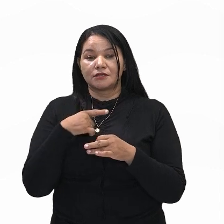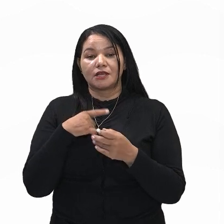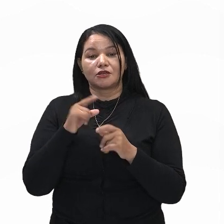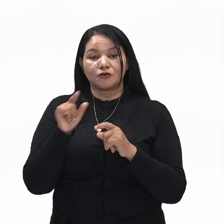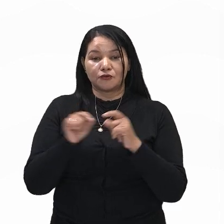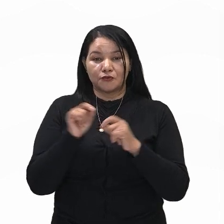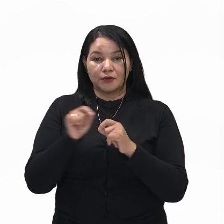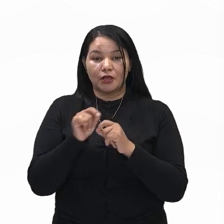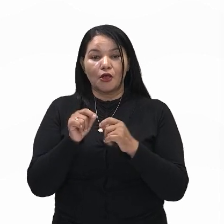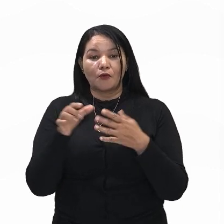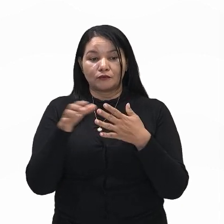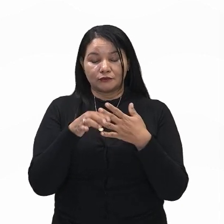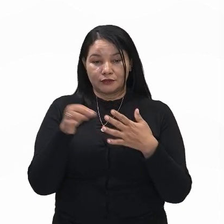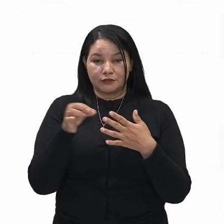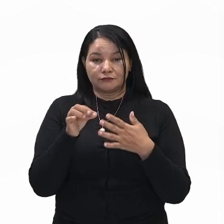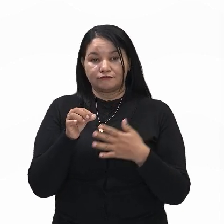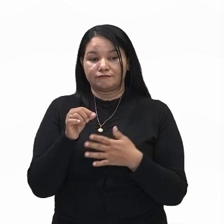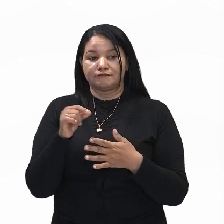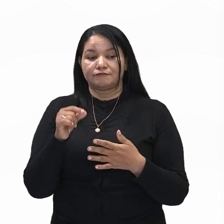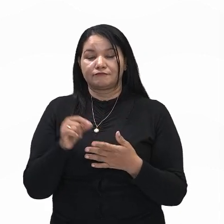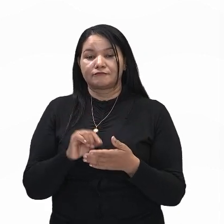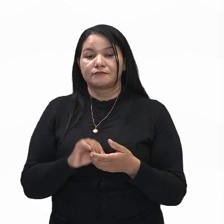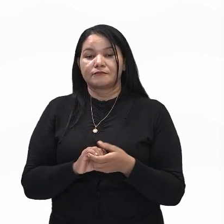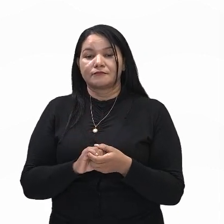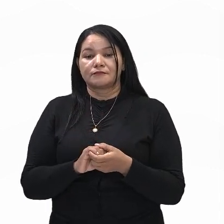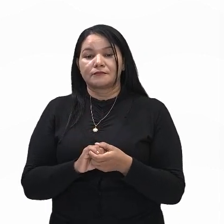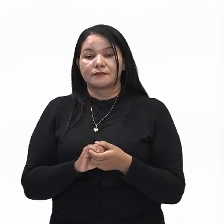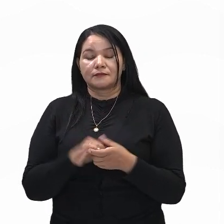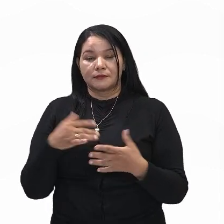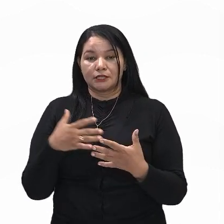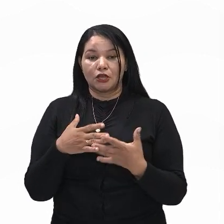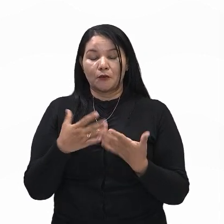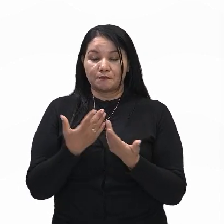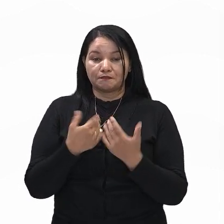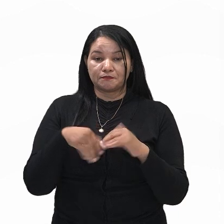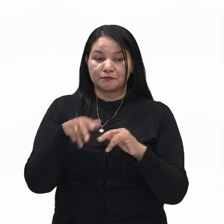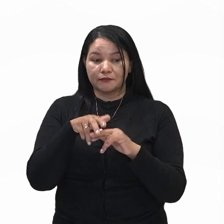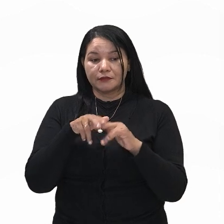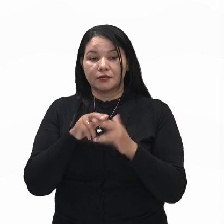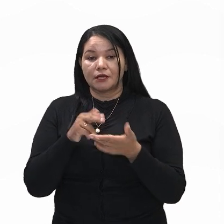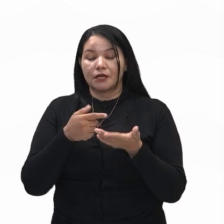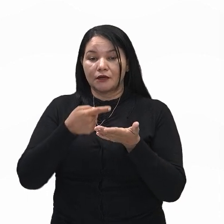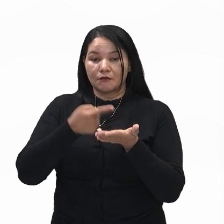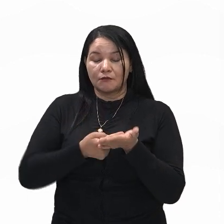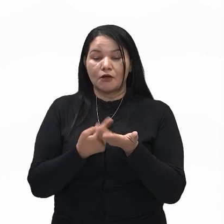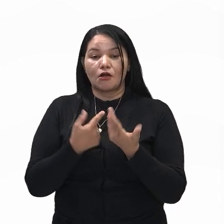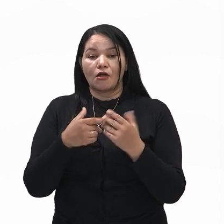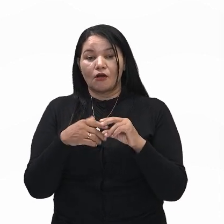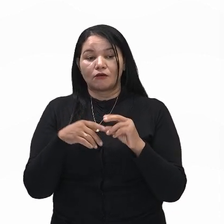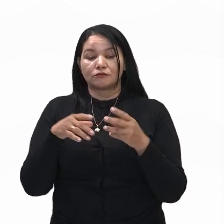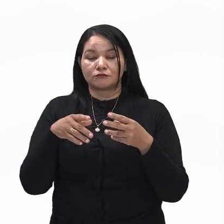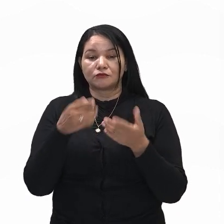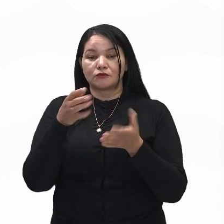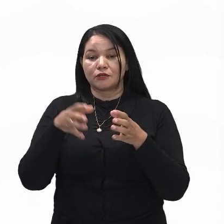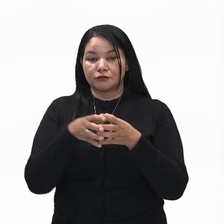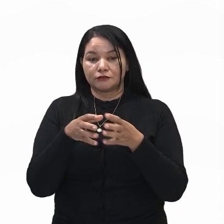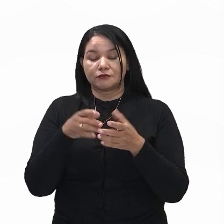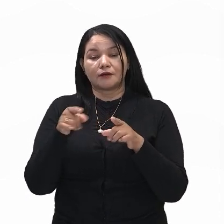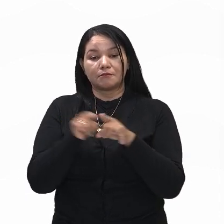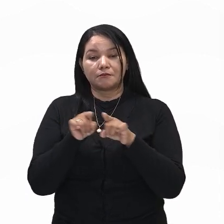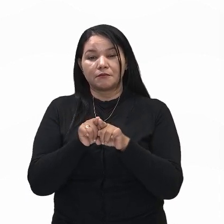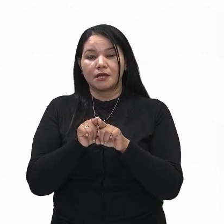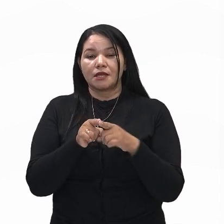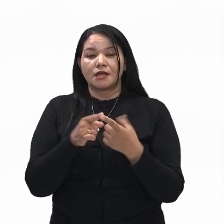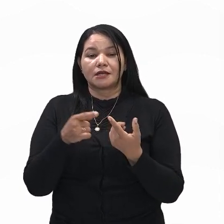um signo, que parte daquele inconsciente coletivo e de tudo que possui significado. Claro que